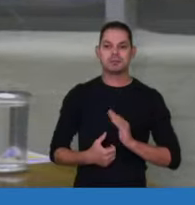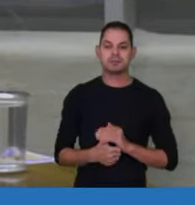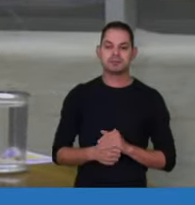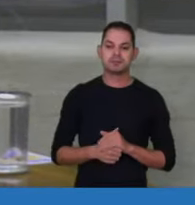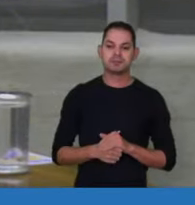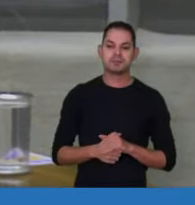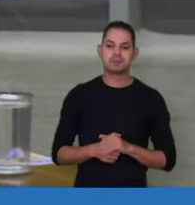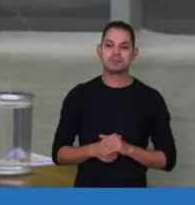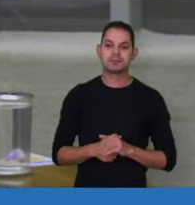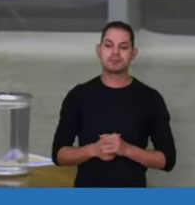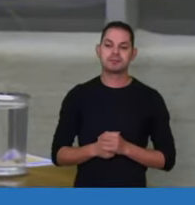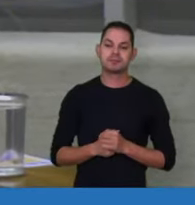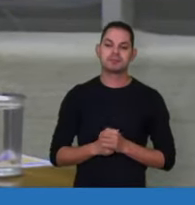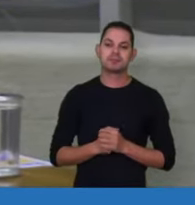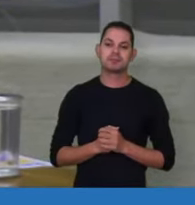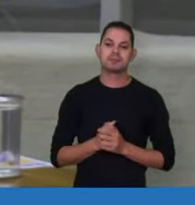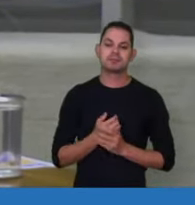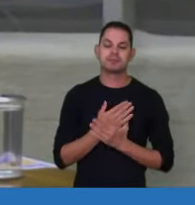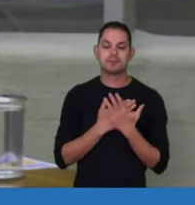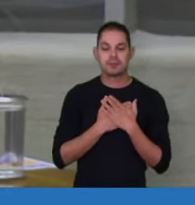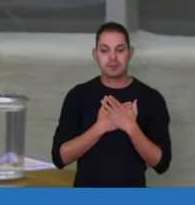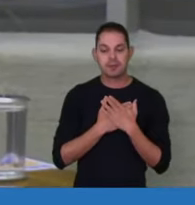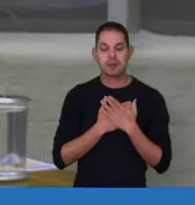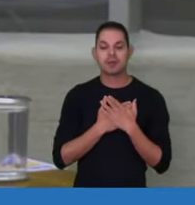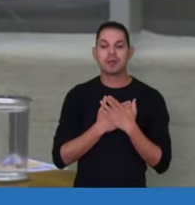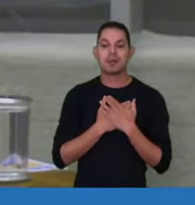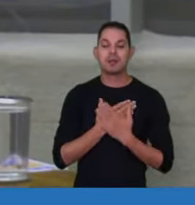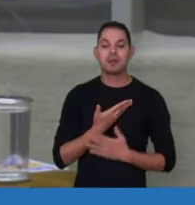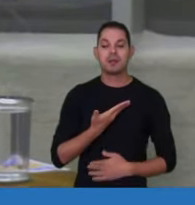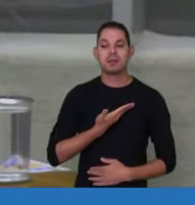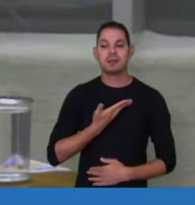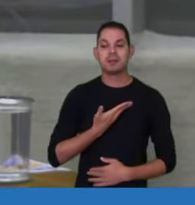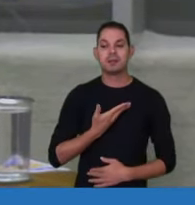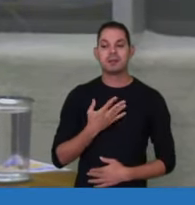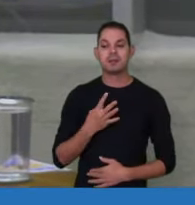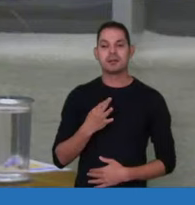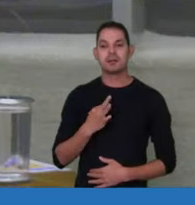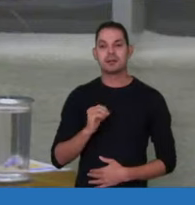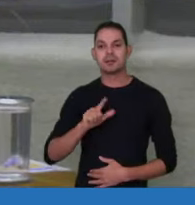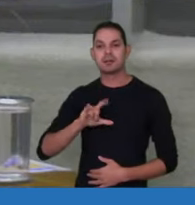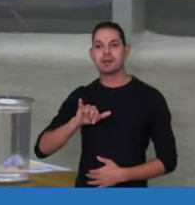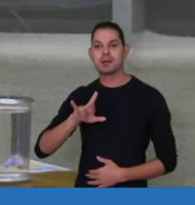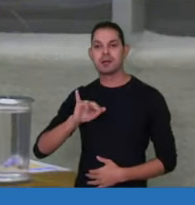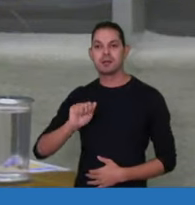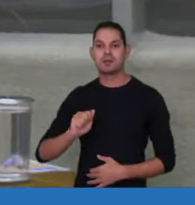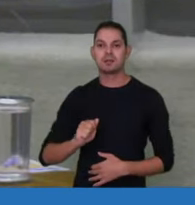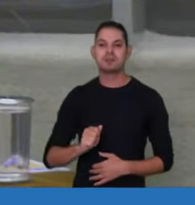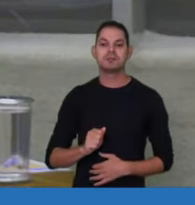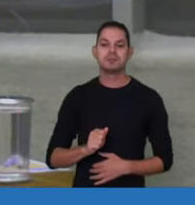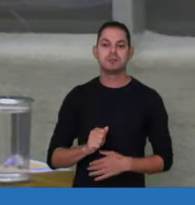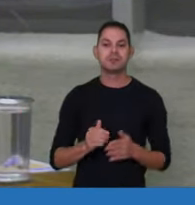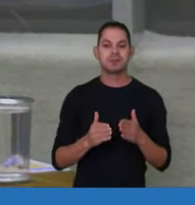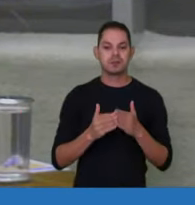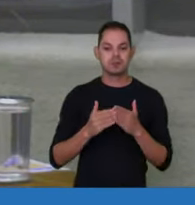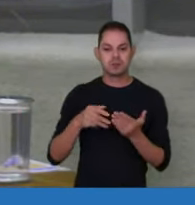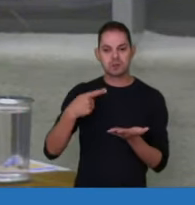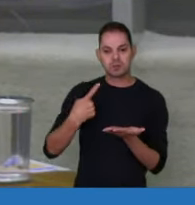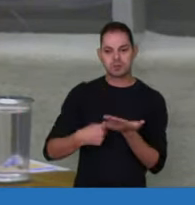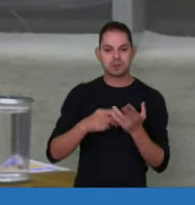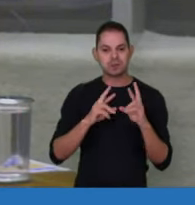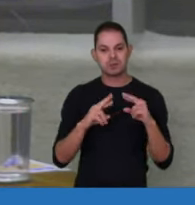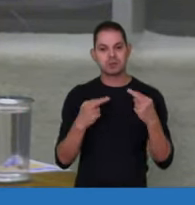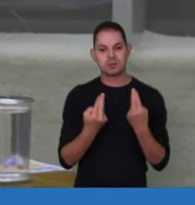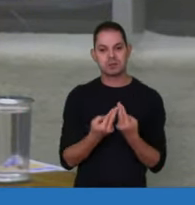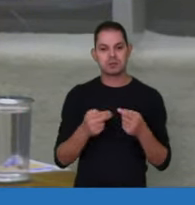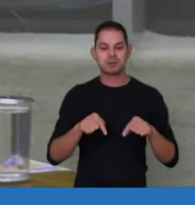a minha querida companheira Talíria Petrone, requerente dessa sessão